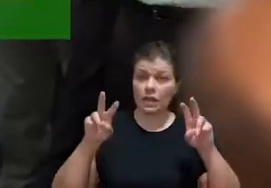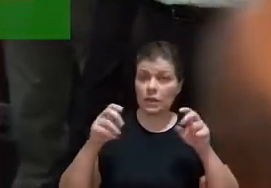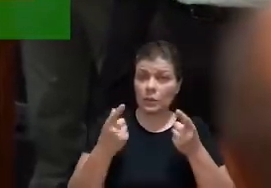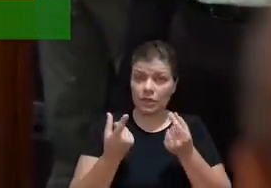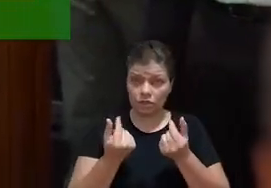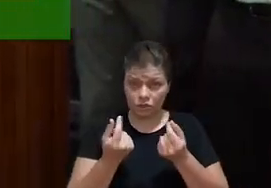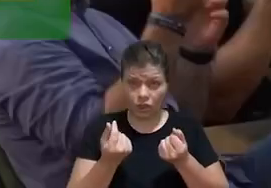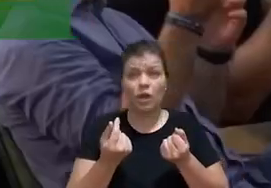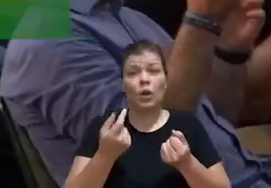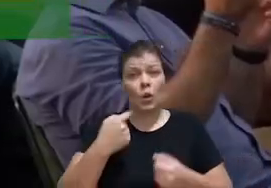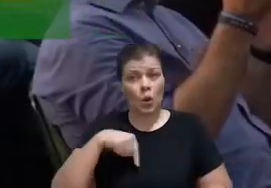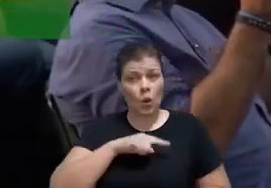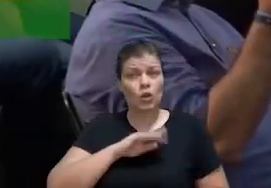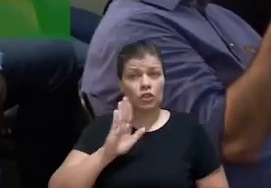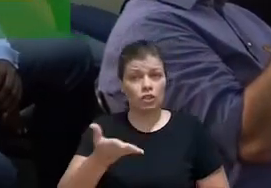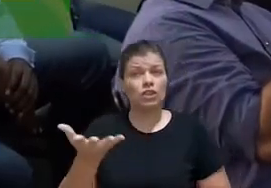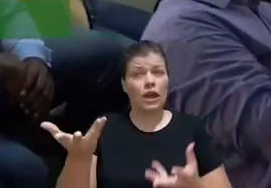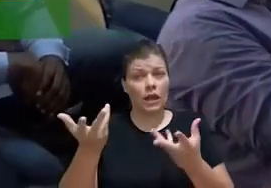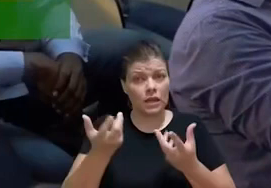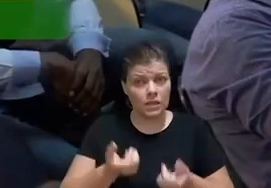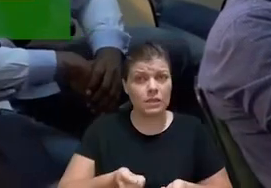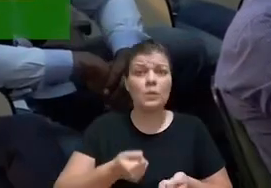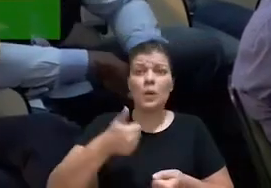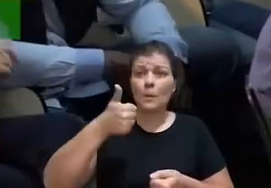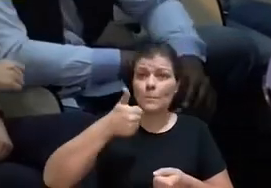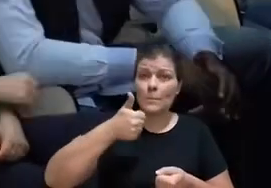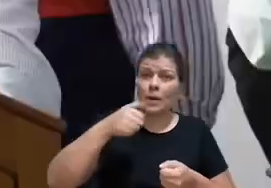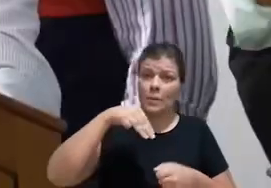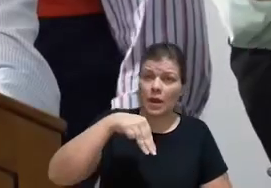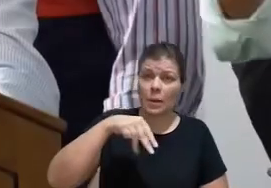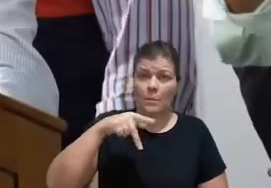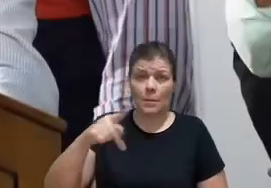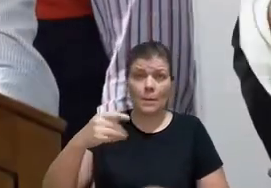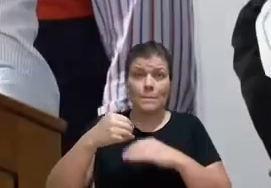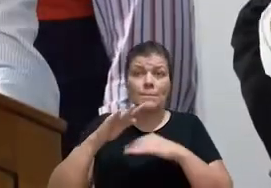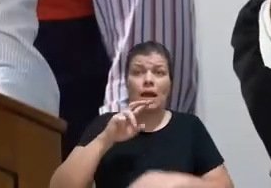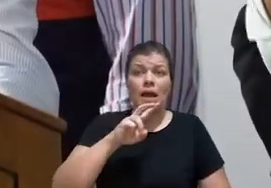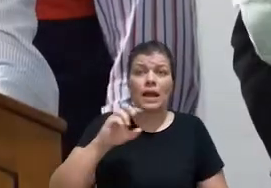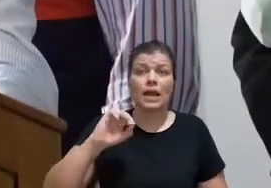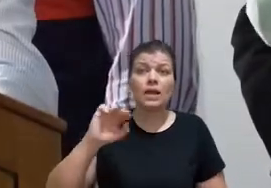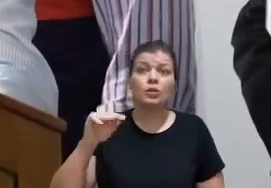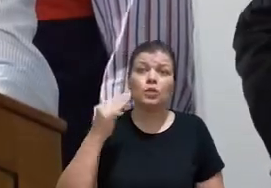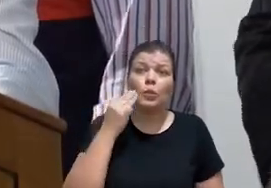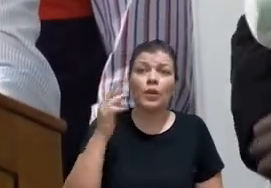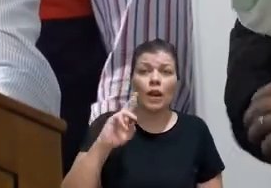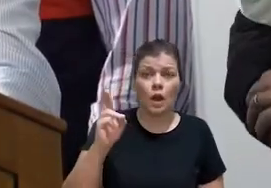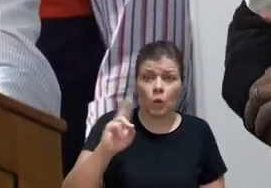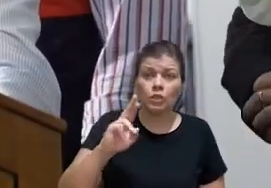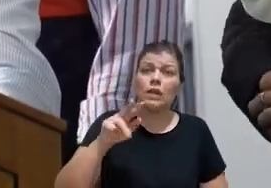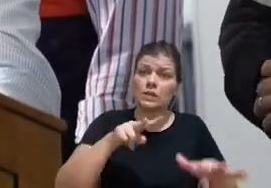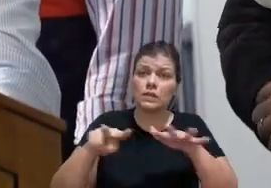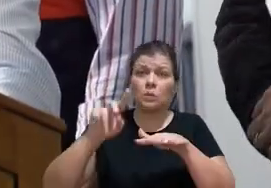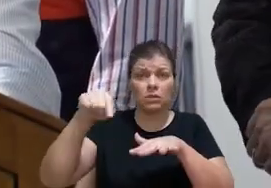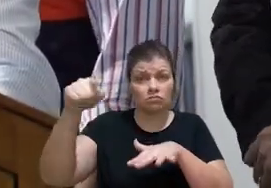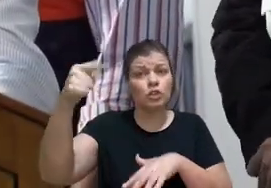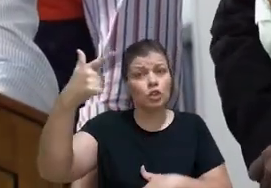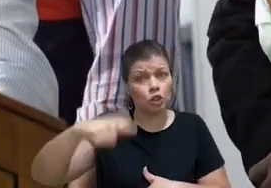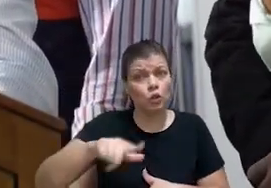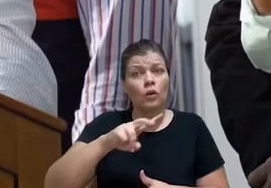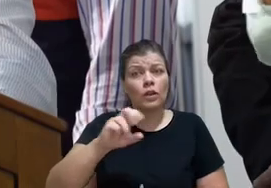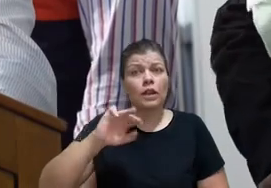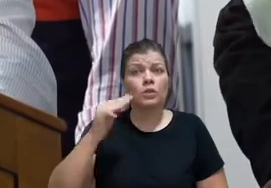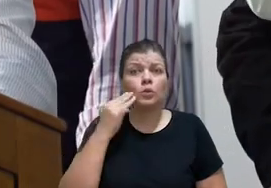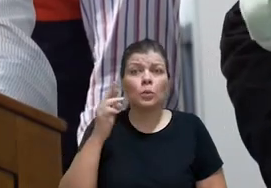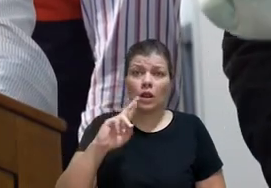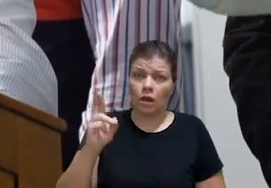Em relação a recursos, nós já recebemos aí a primeira medida provisória de mais de 500 milhões, na próxima semana chegará uma outra